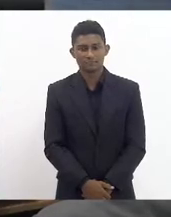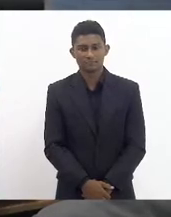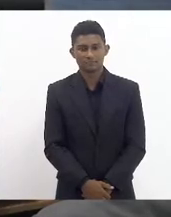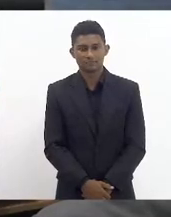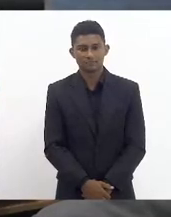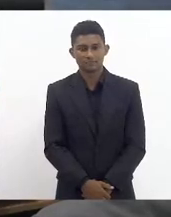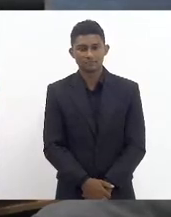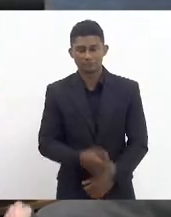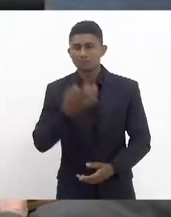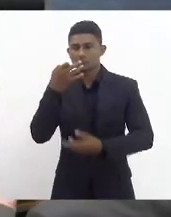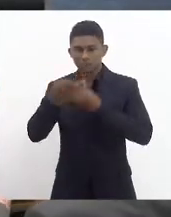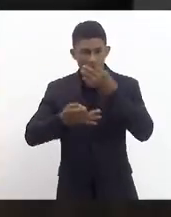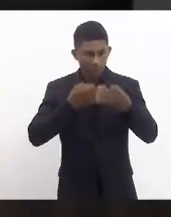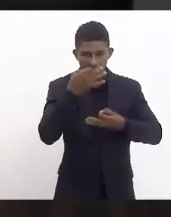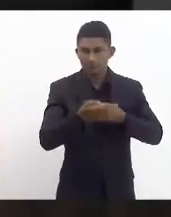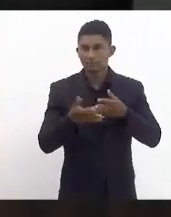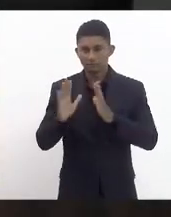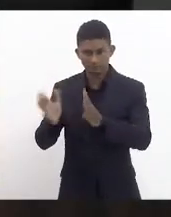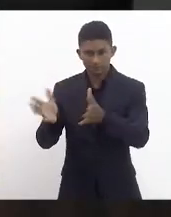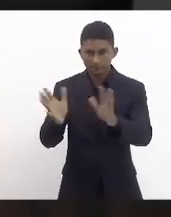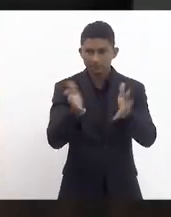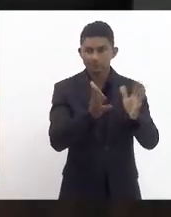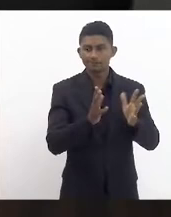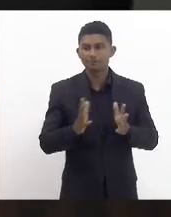Com os pareceres emitidos,